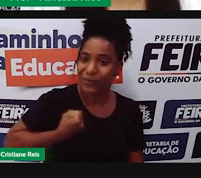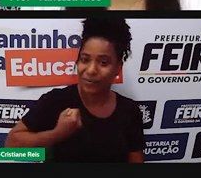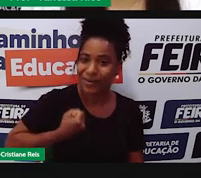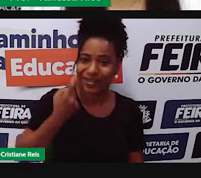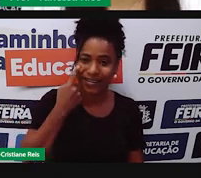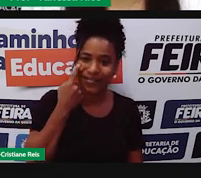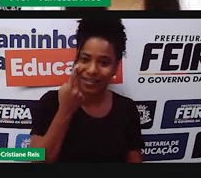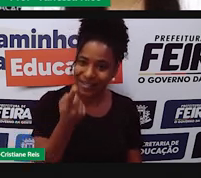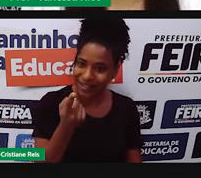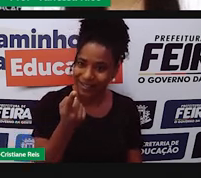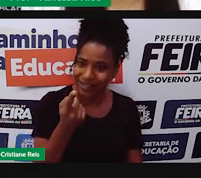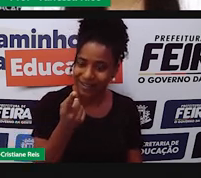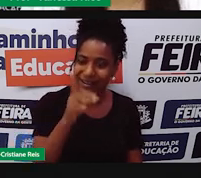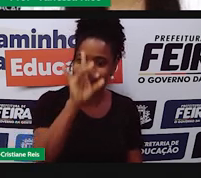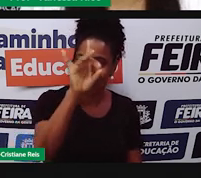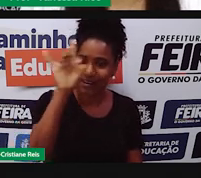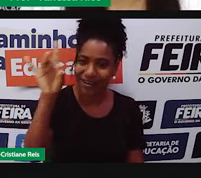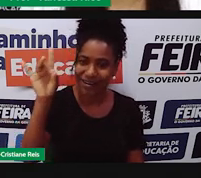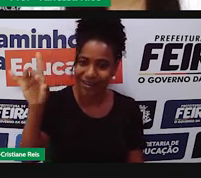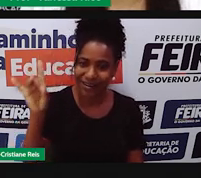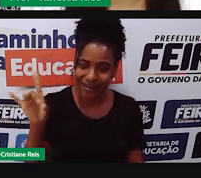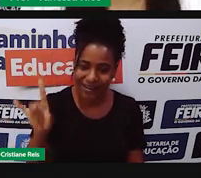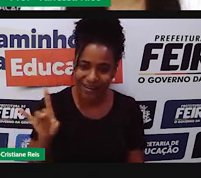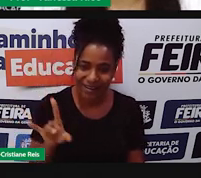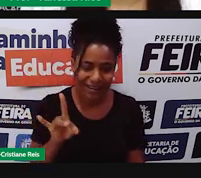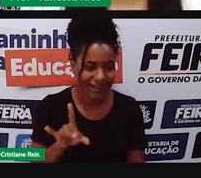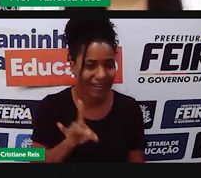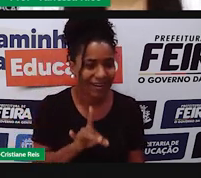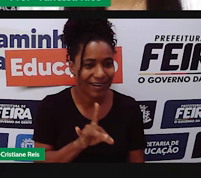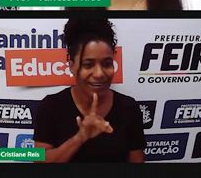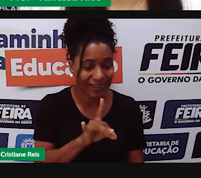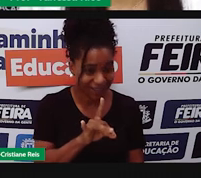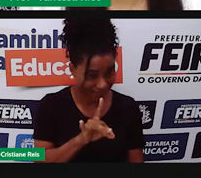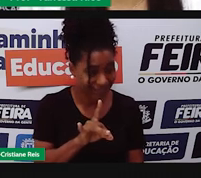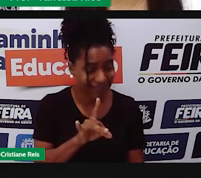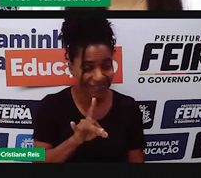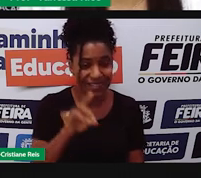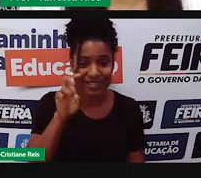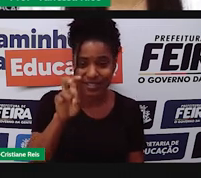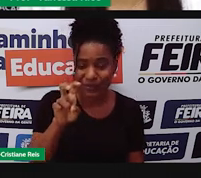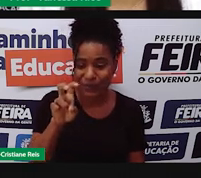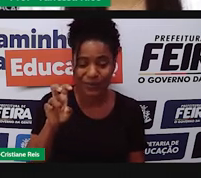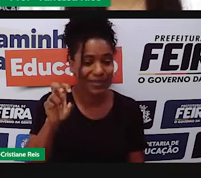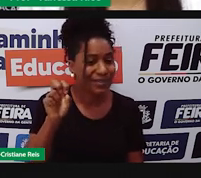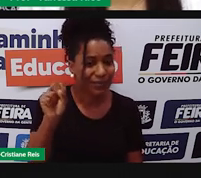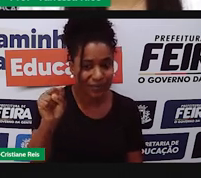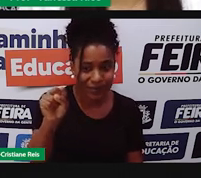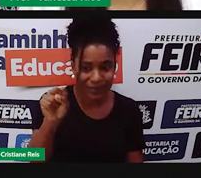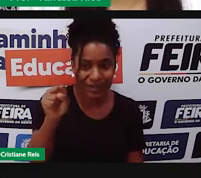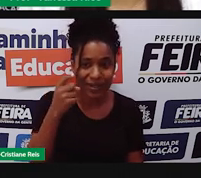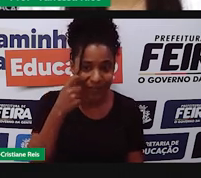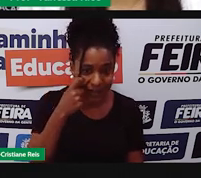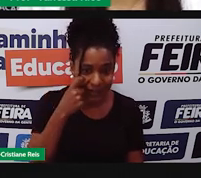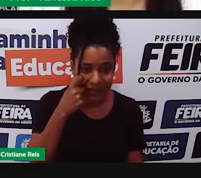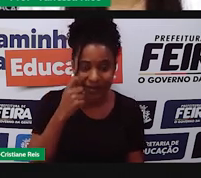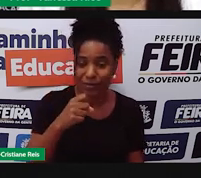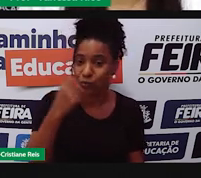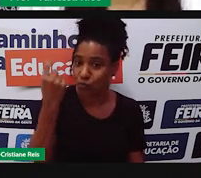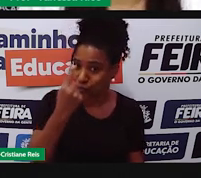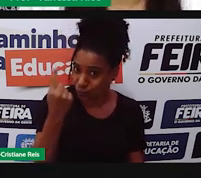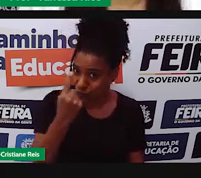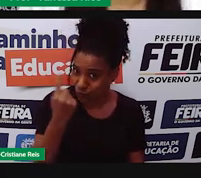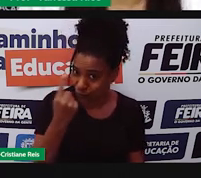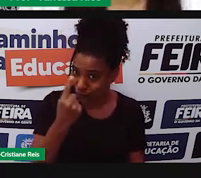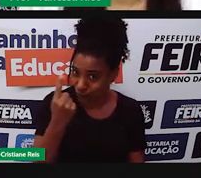ao redor do relógio, né? Para facilitar essa contagem. Quando aí a gente conta aí, ó, 1, eu estou contando em